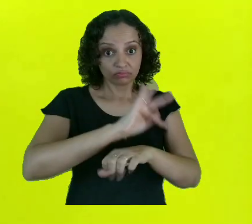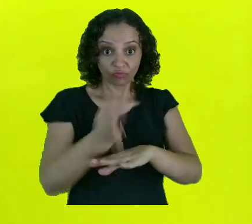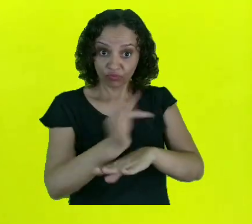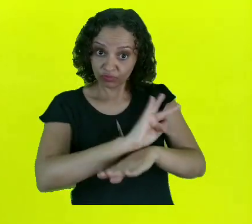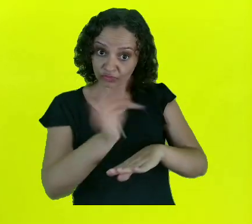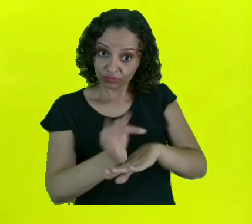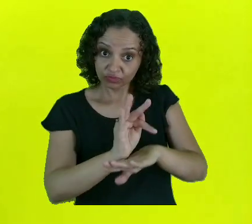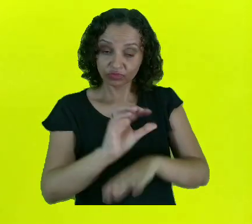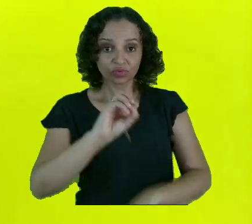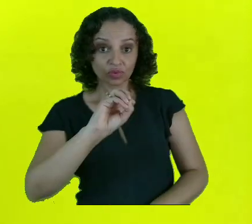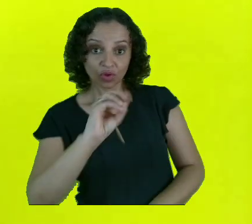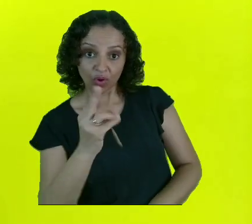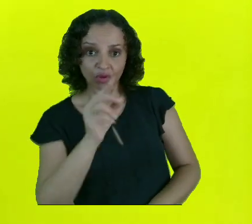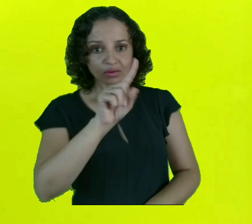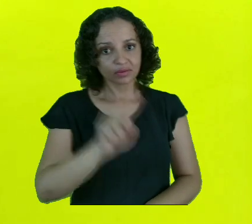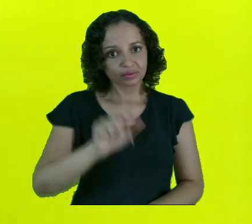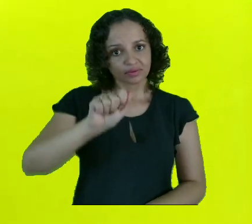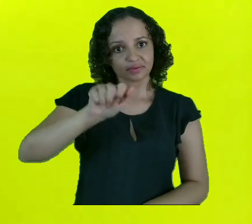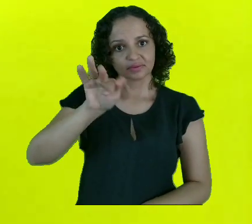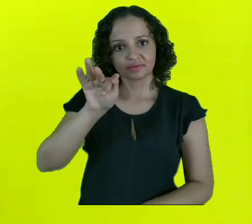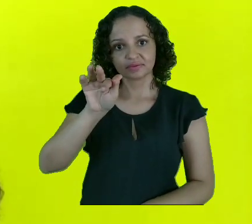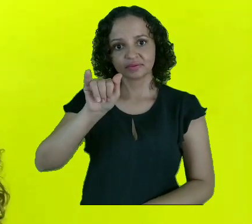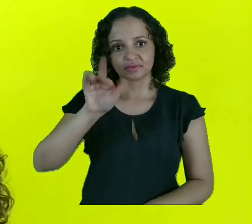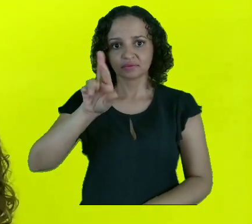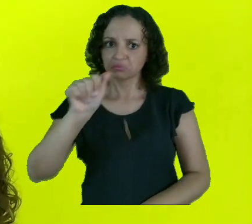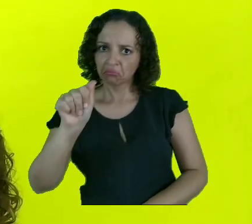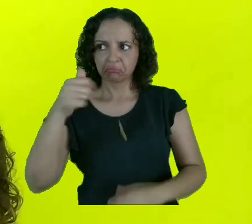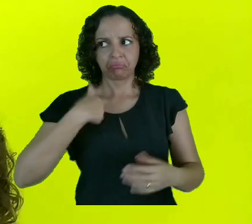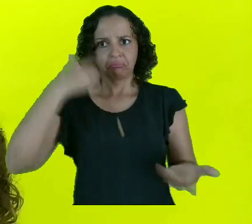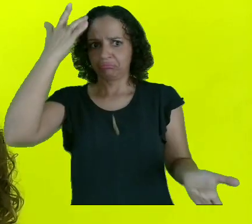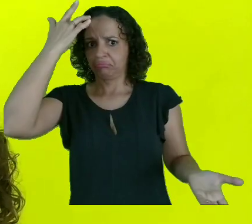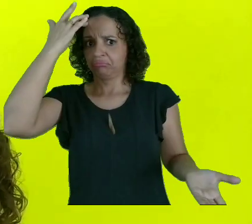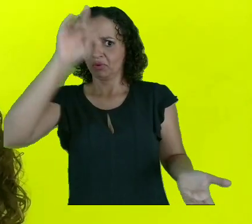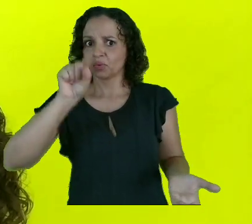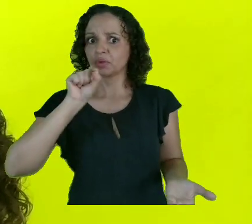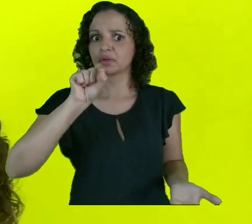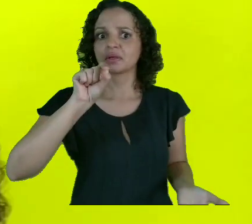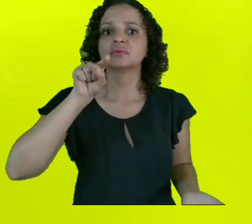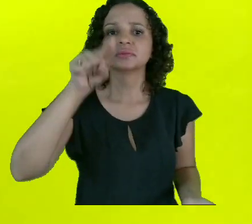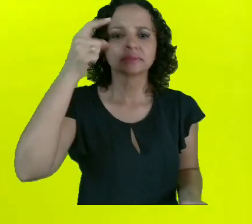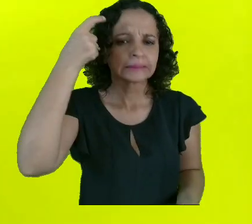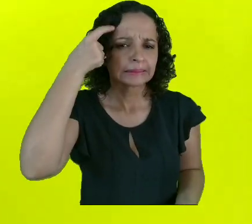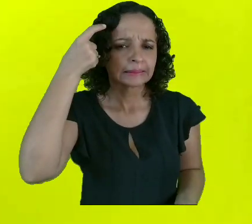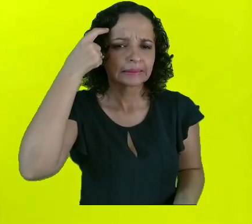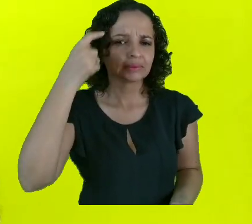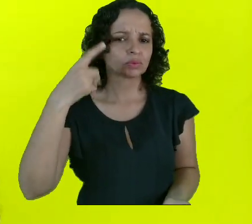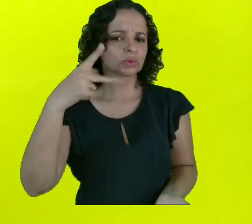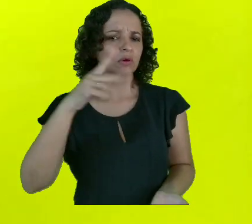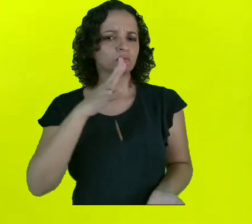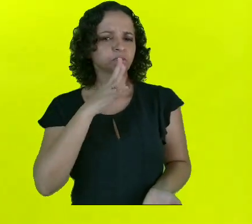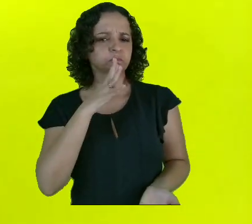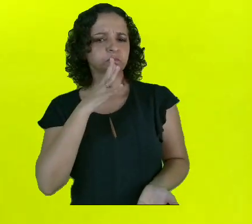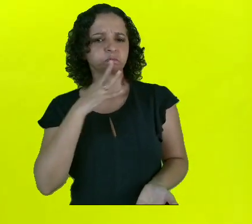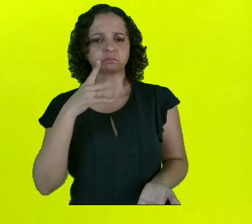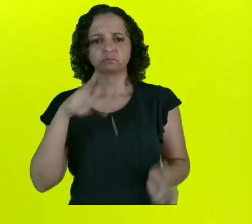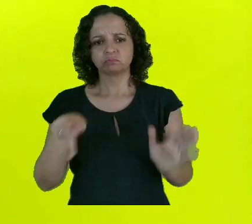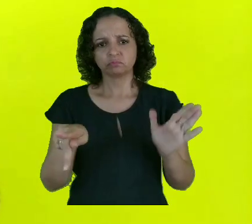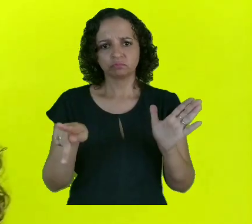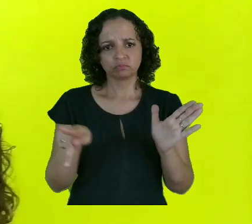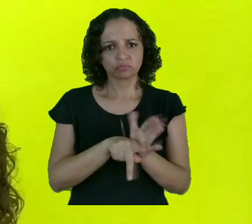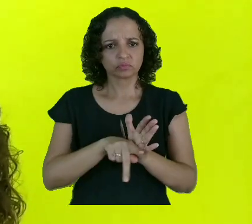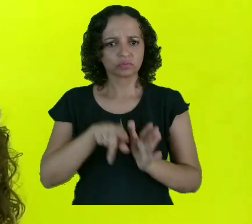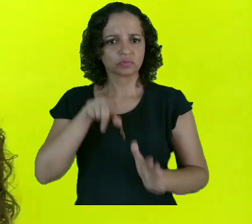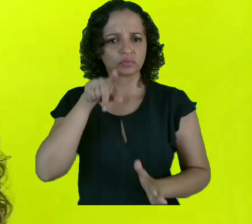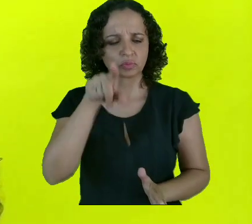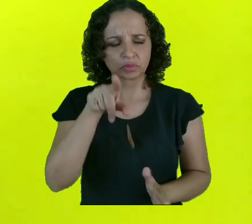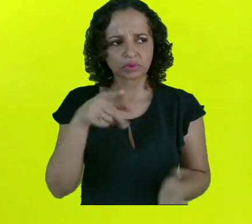ou em um Zafira. Não sei, porque isso é um conhecimento seu. É um conhecimento